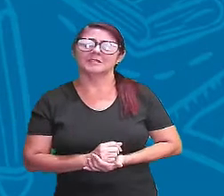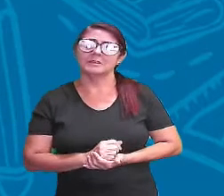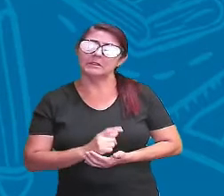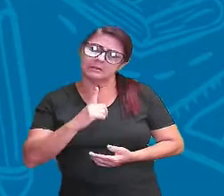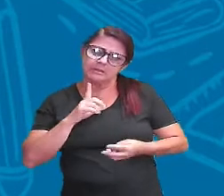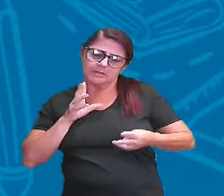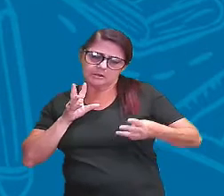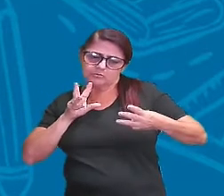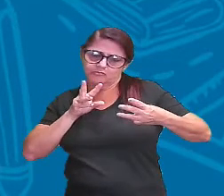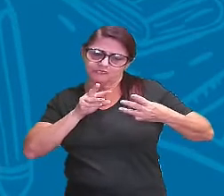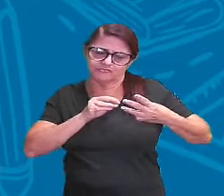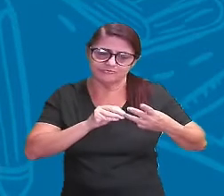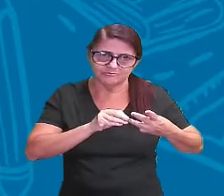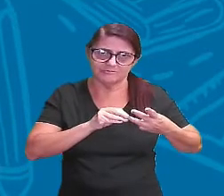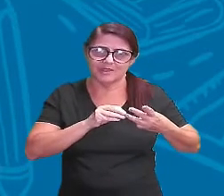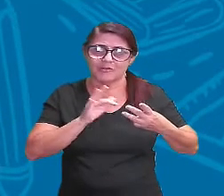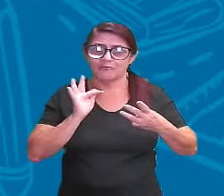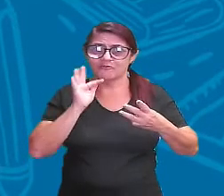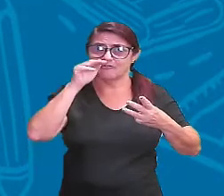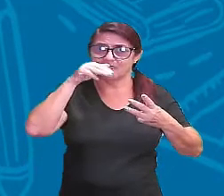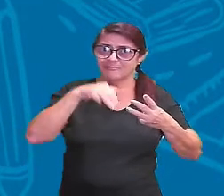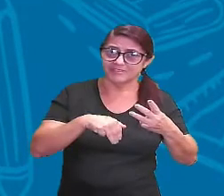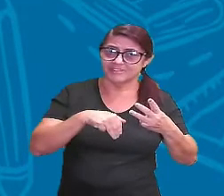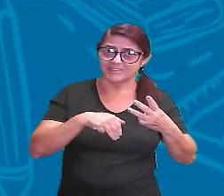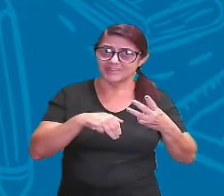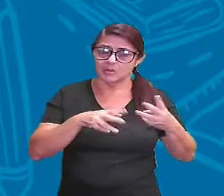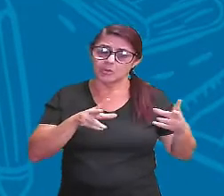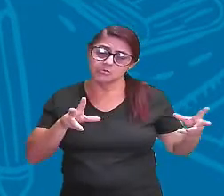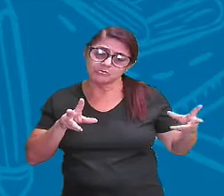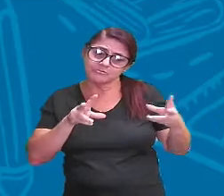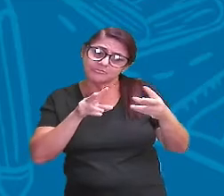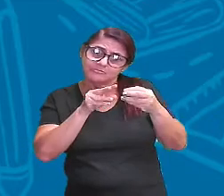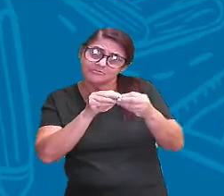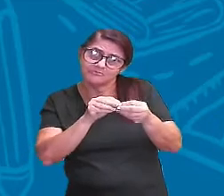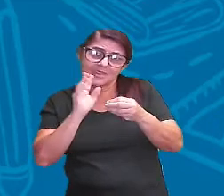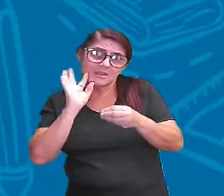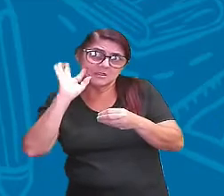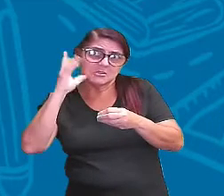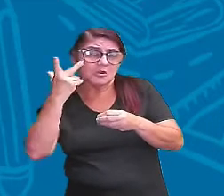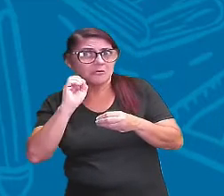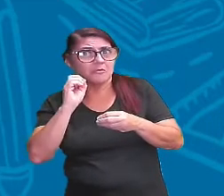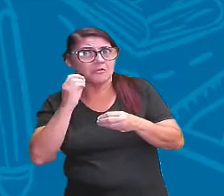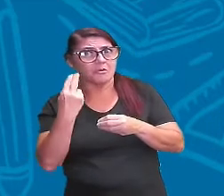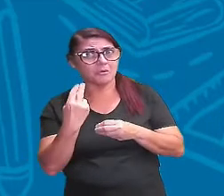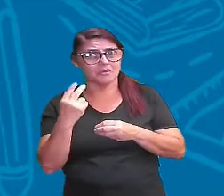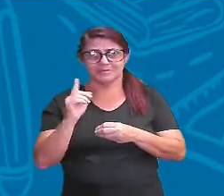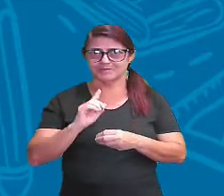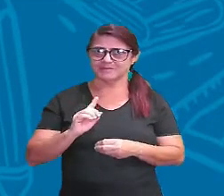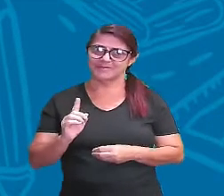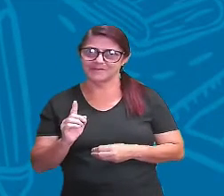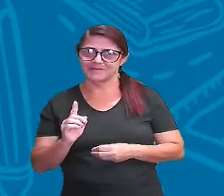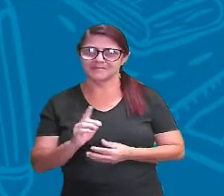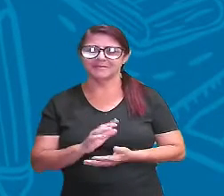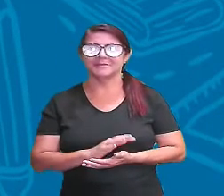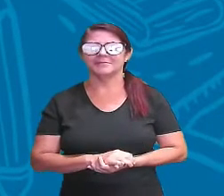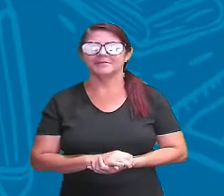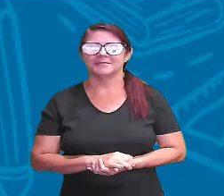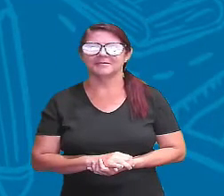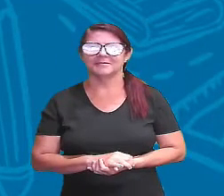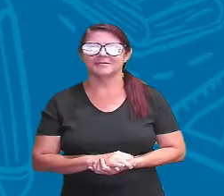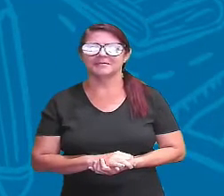final é o desfecho, tá? É onde eles resolvem ou não esse problema.